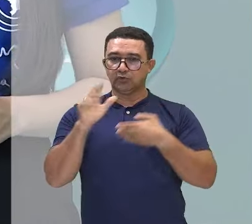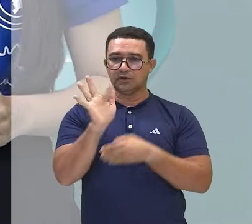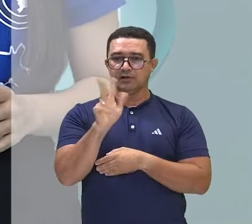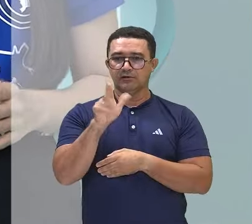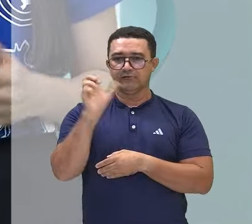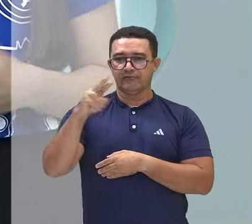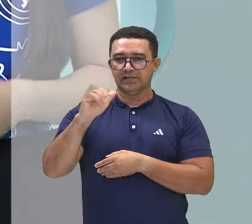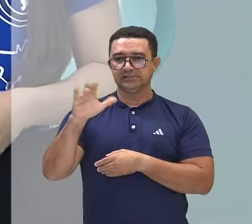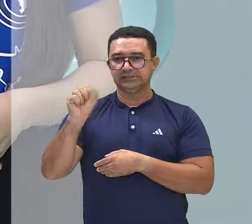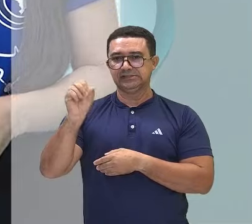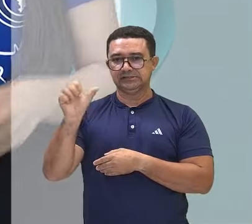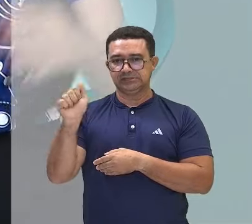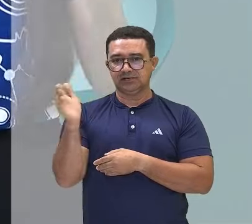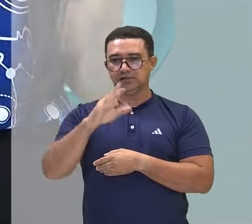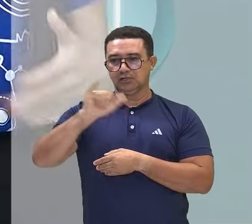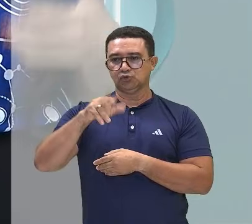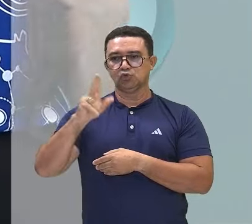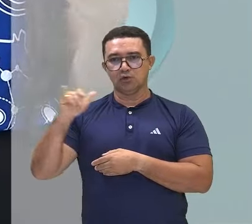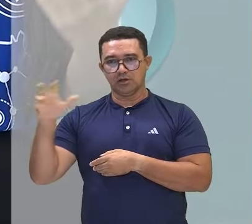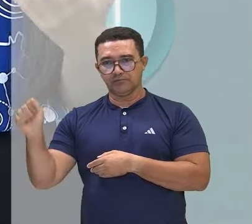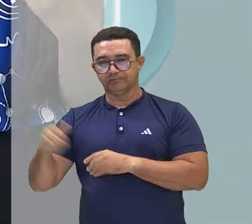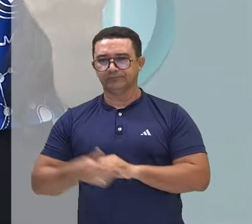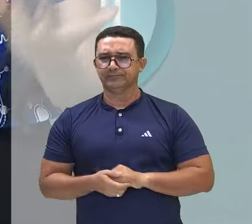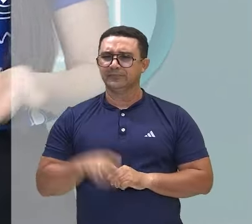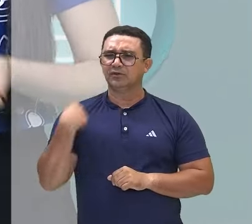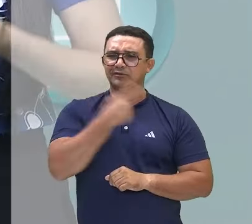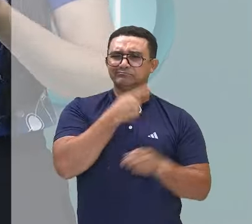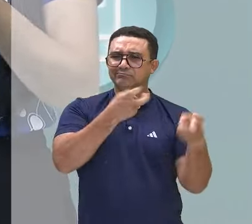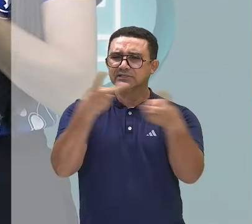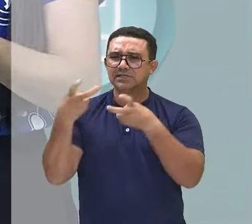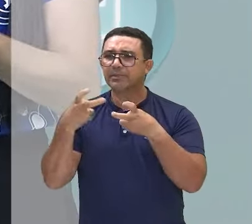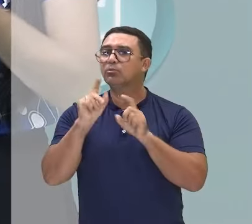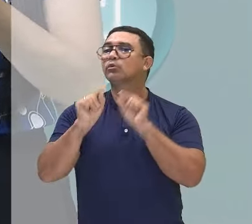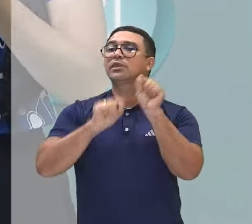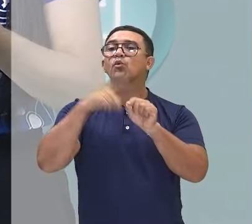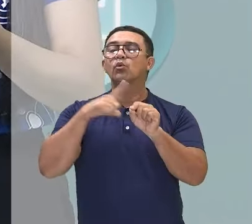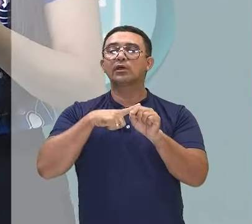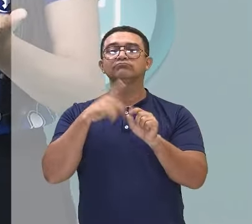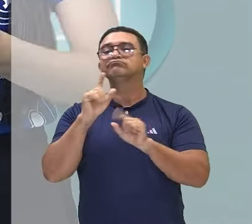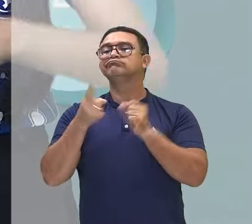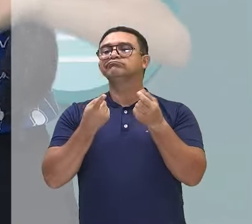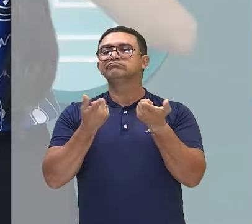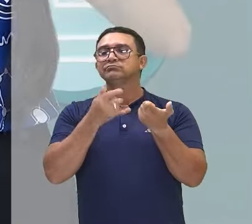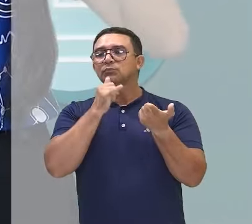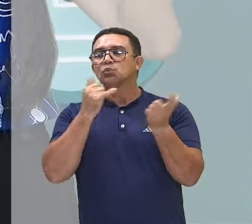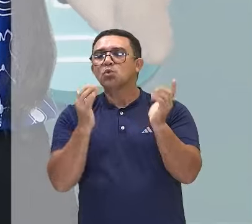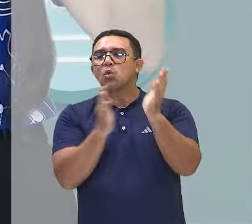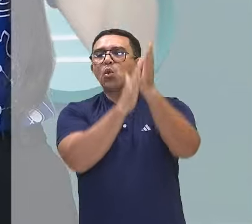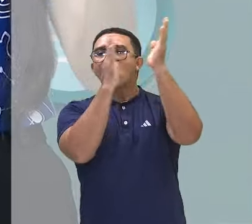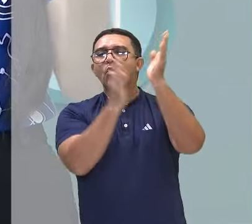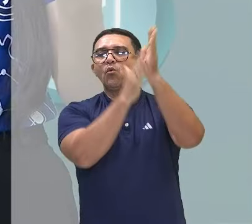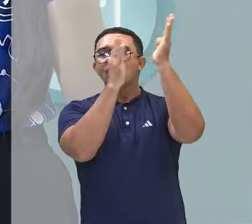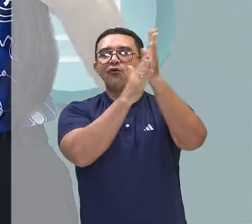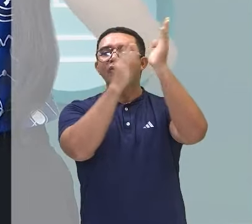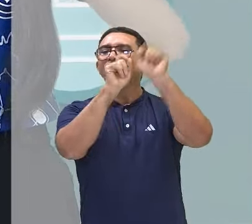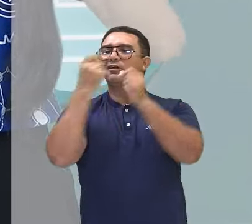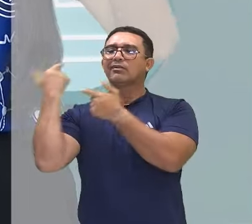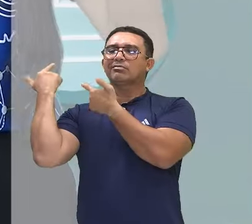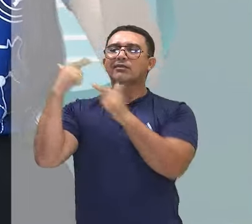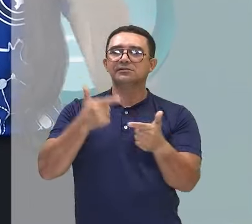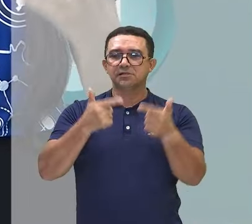Júlia. Nós já vamos conhecer sobre ela. Então nós percebemos que existe uma exaltação à questão da tradição